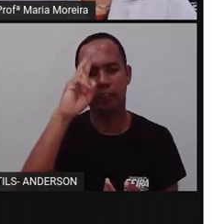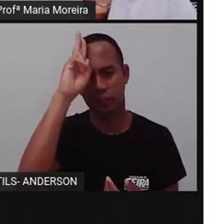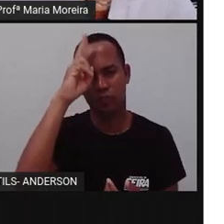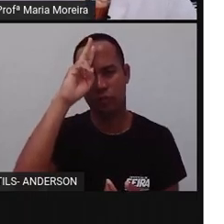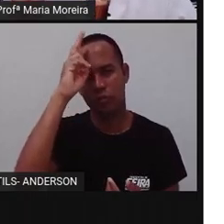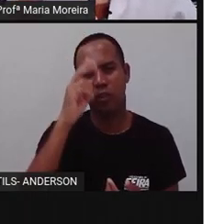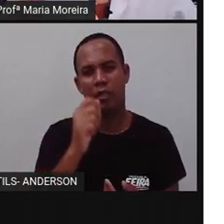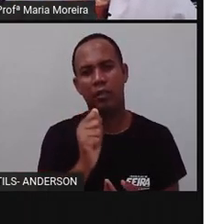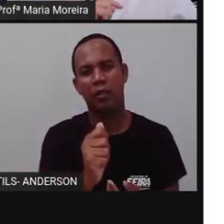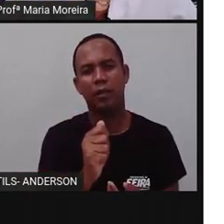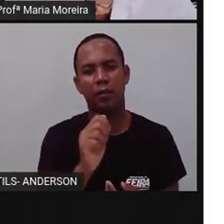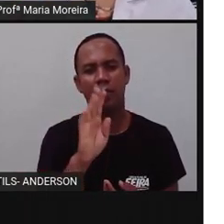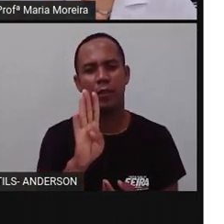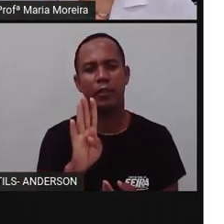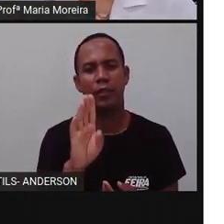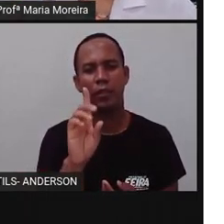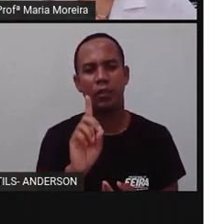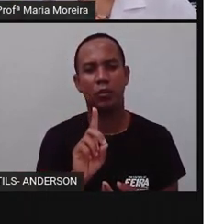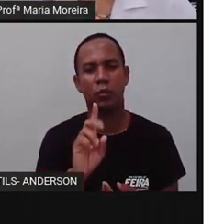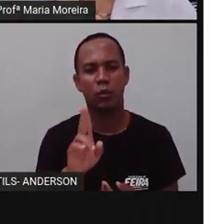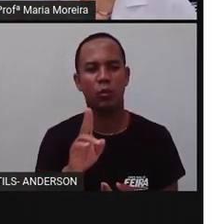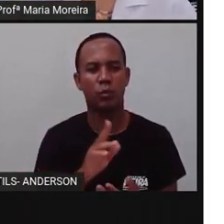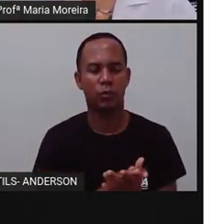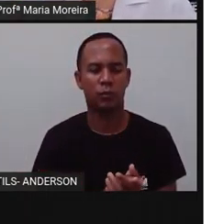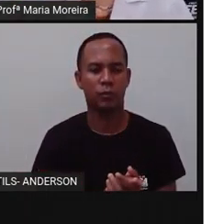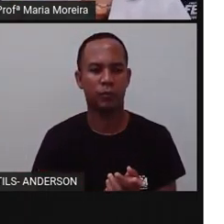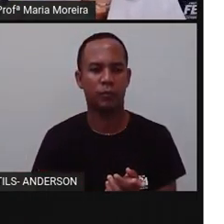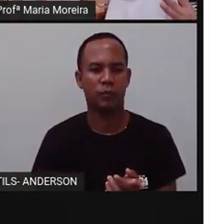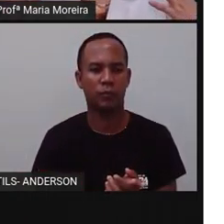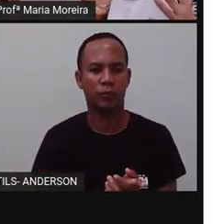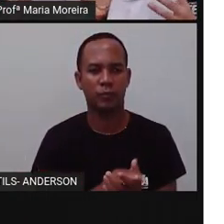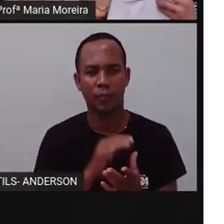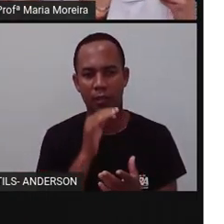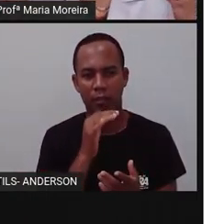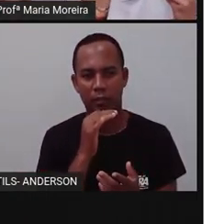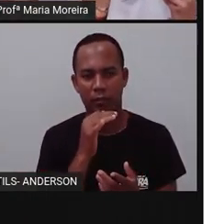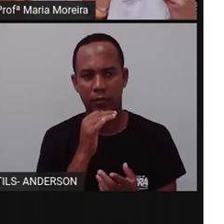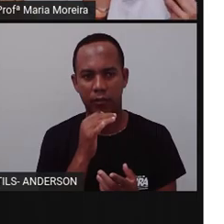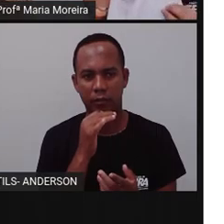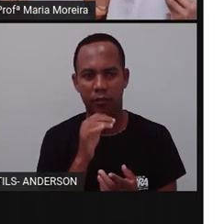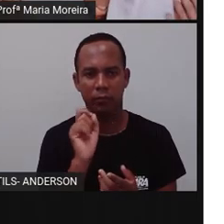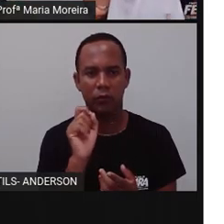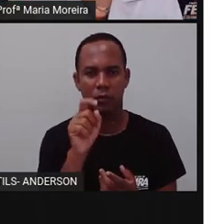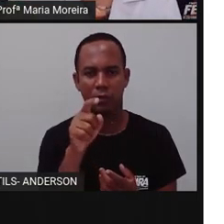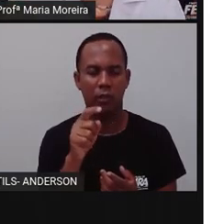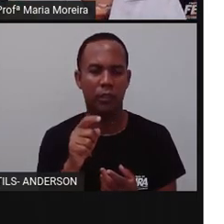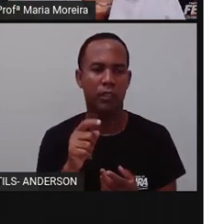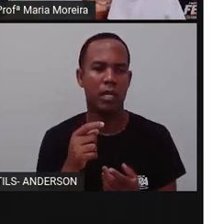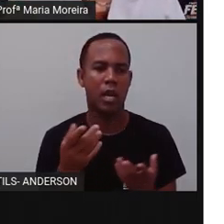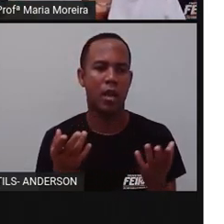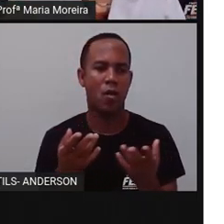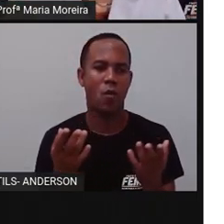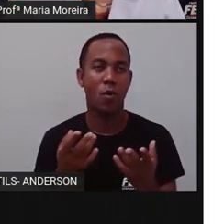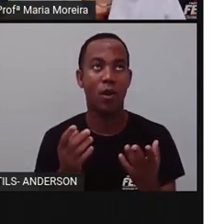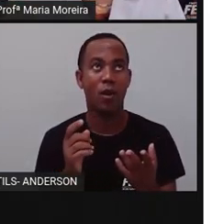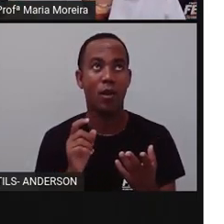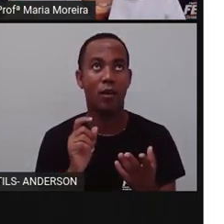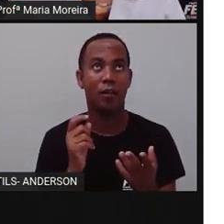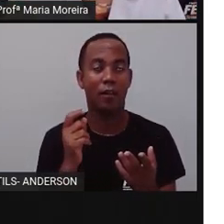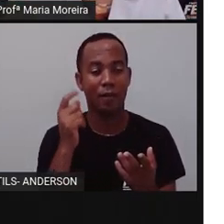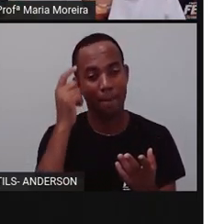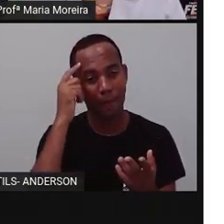Abdu? Por que que a prof fez esses questionamentos aí para vocês? A gente acabou de fazer uma interpretação de texto.